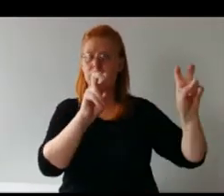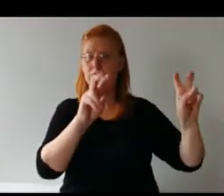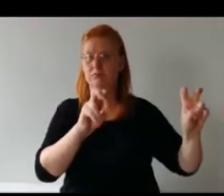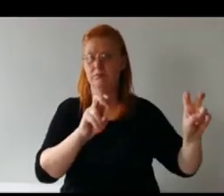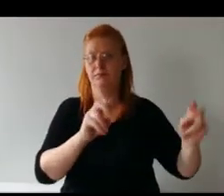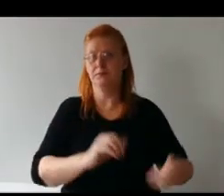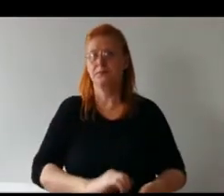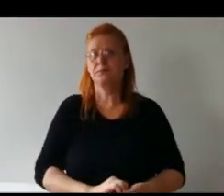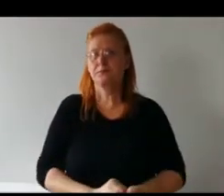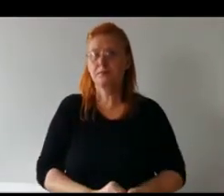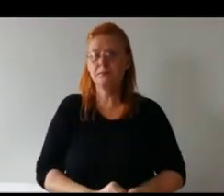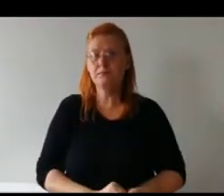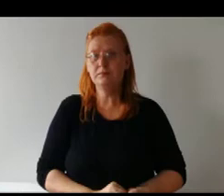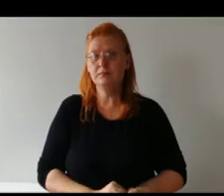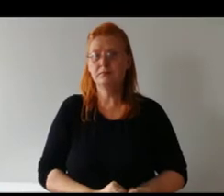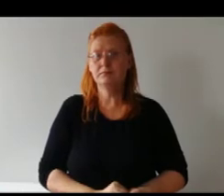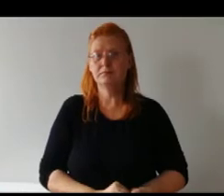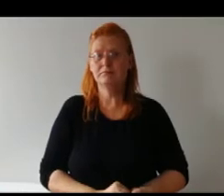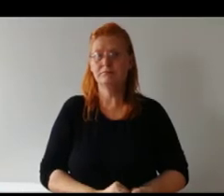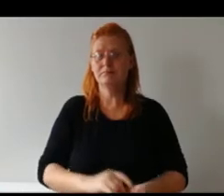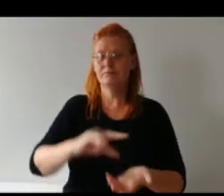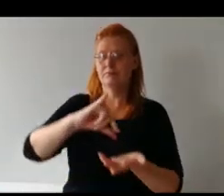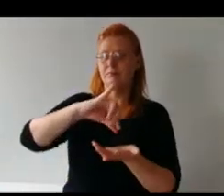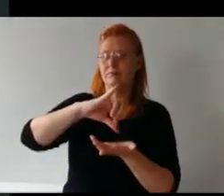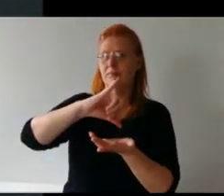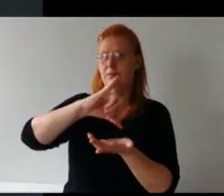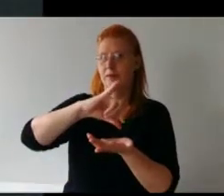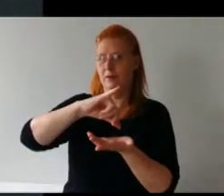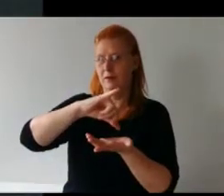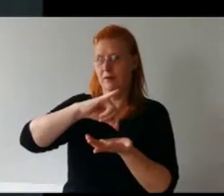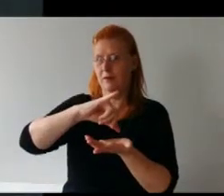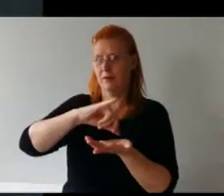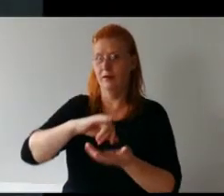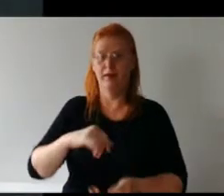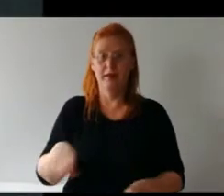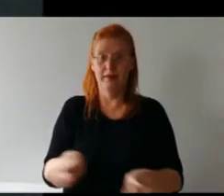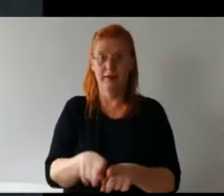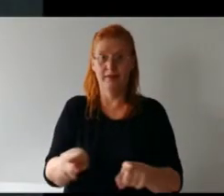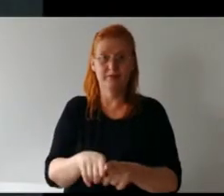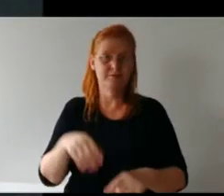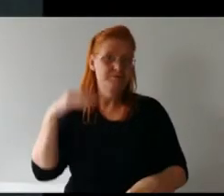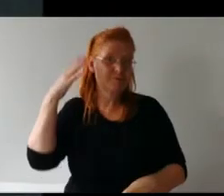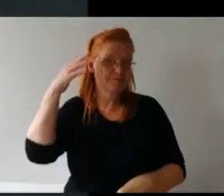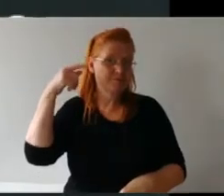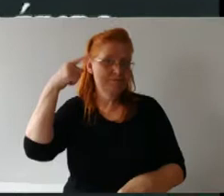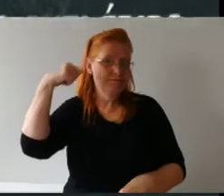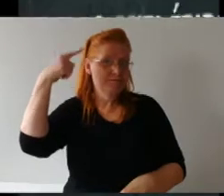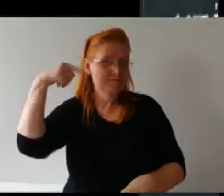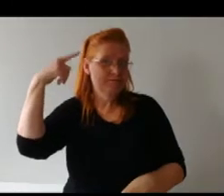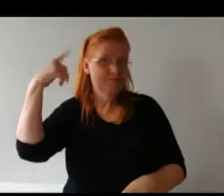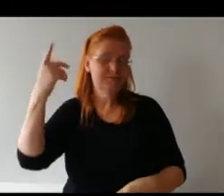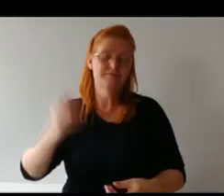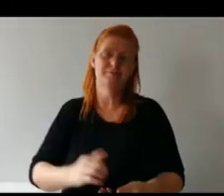um tema para suas obras. Capitalismo esquizofrênico, né? Que